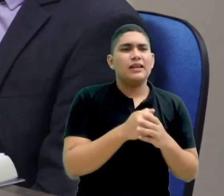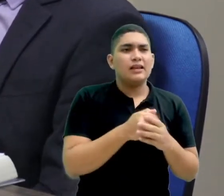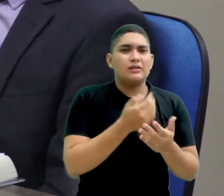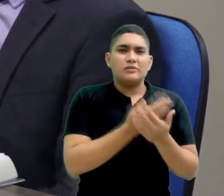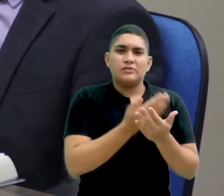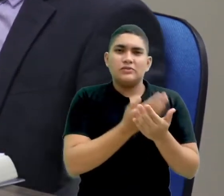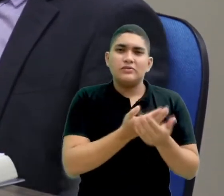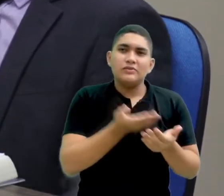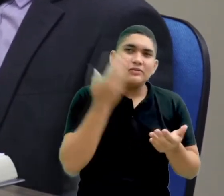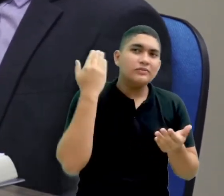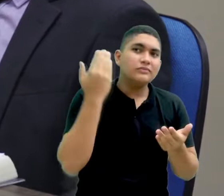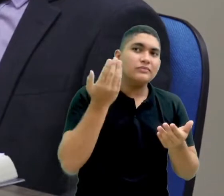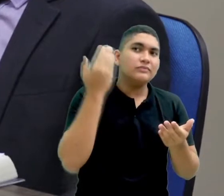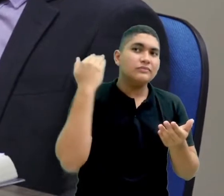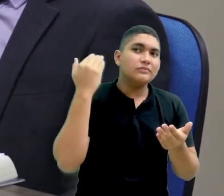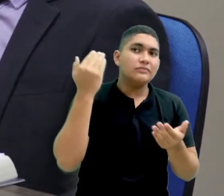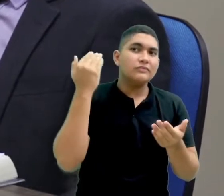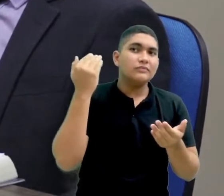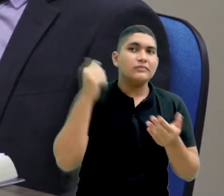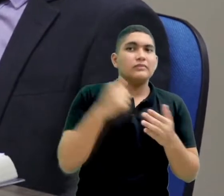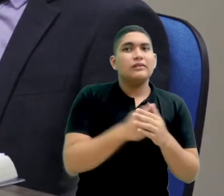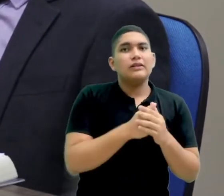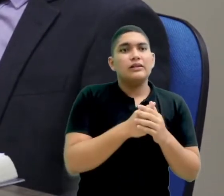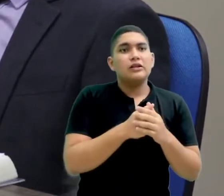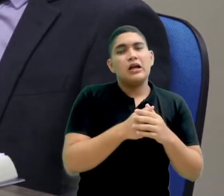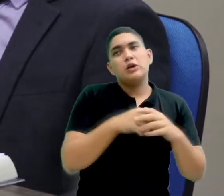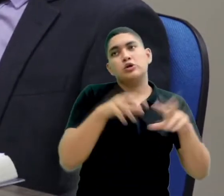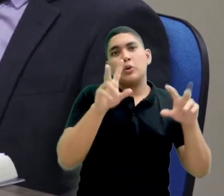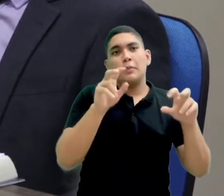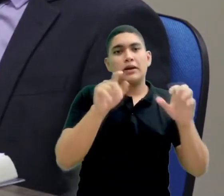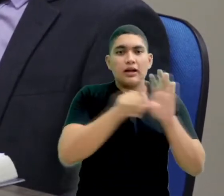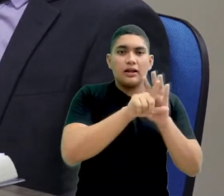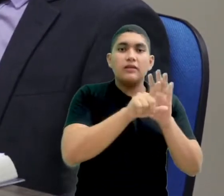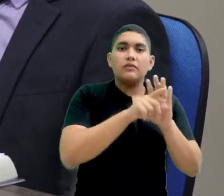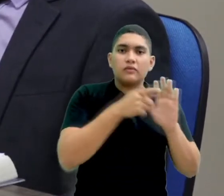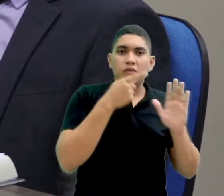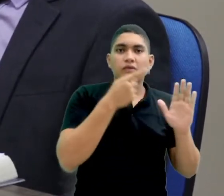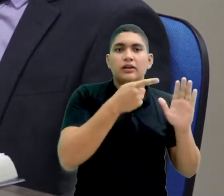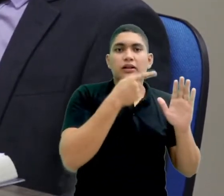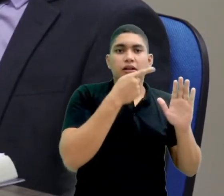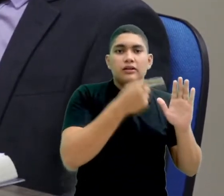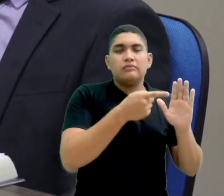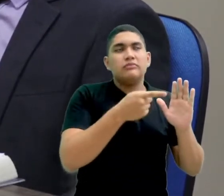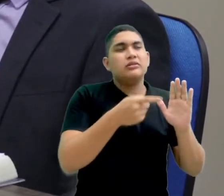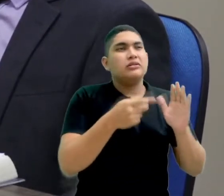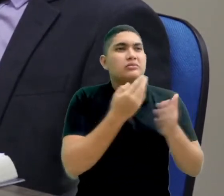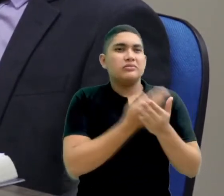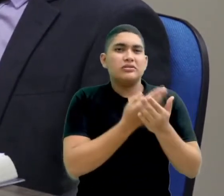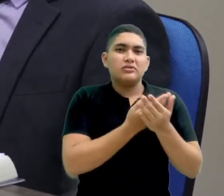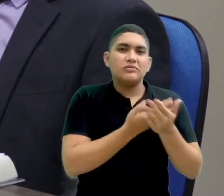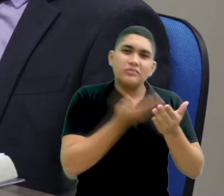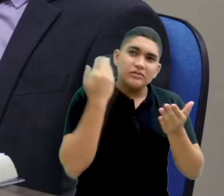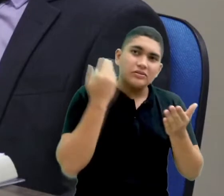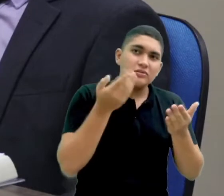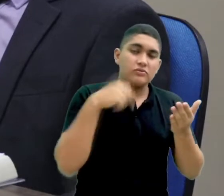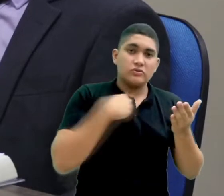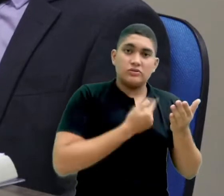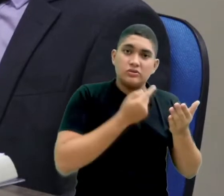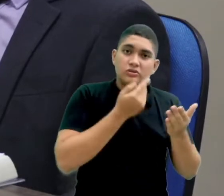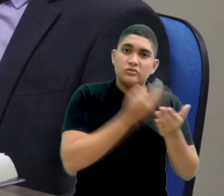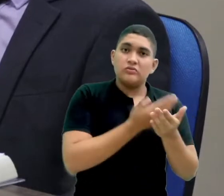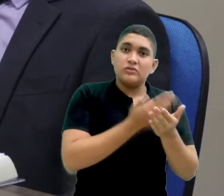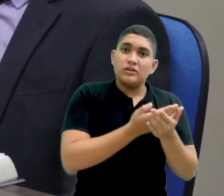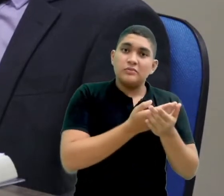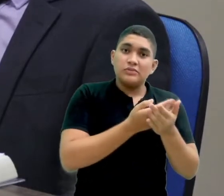aulas anteriores, essa questão da lei ela foi tratada, né? Sim. E em lições anteriores a gente estudou que exatamente a